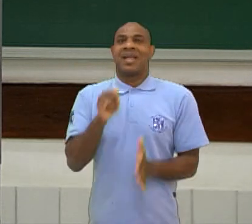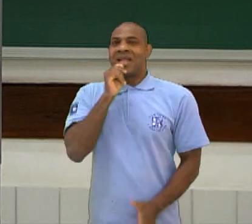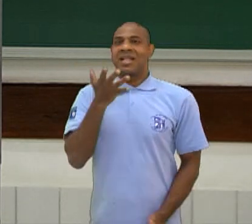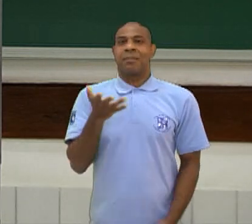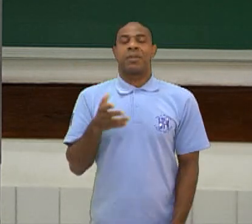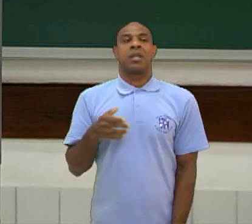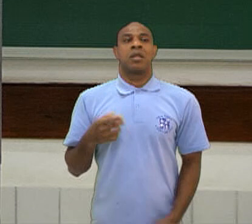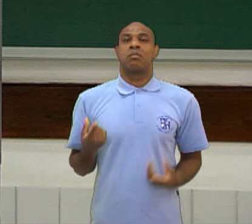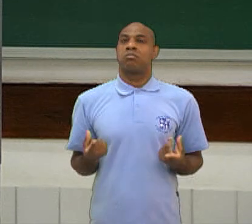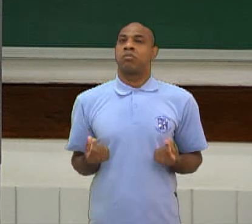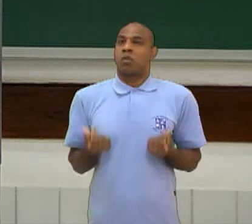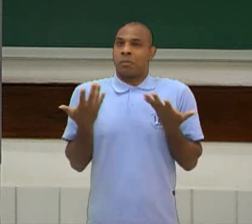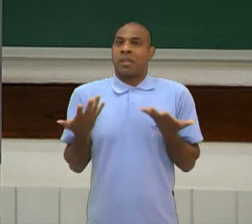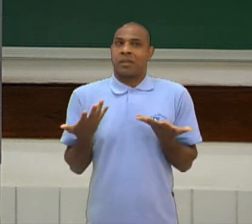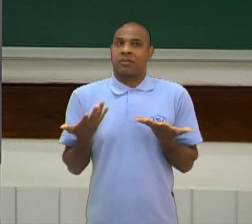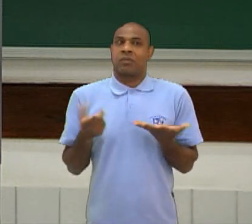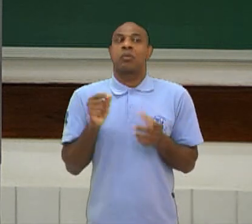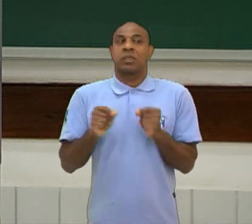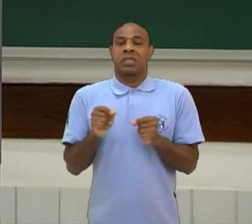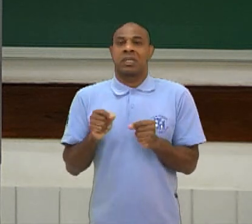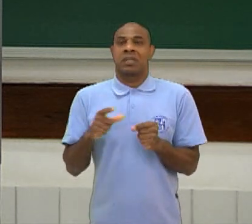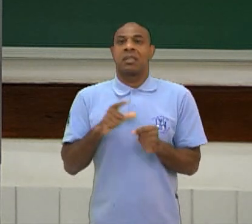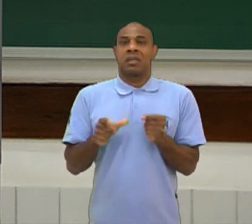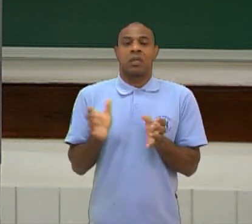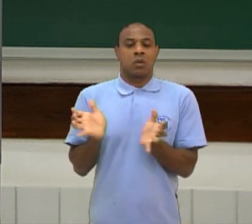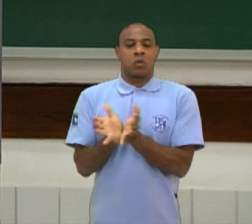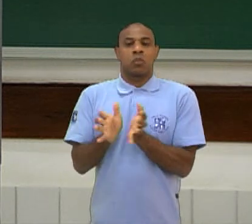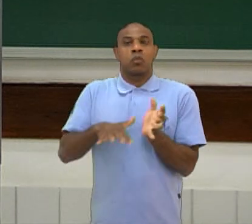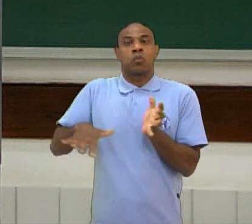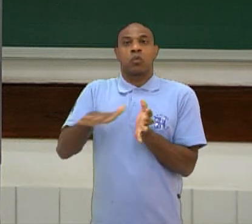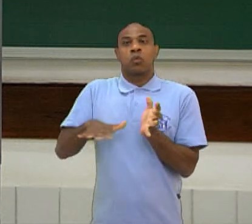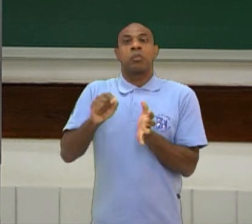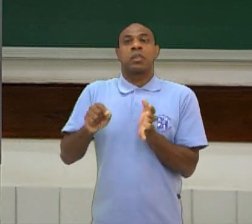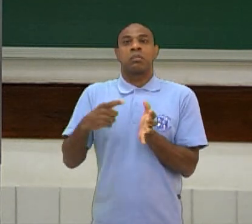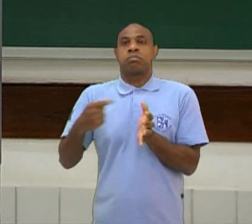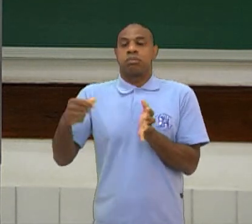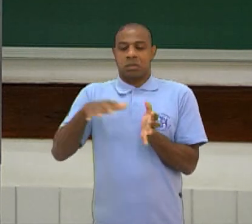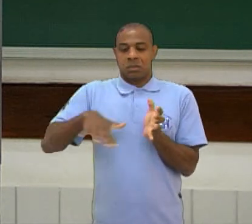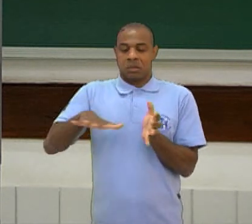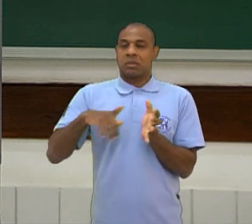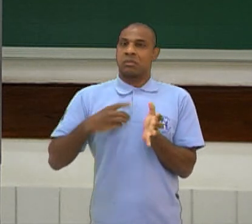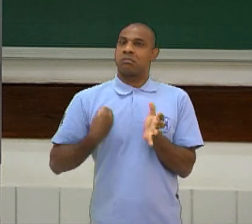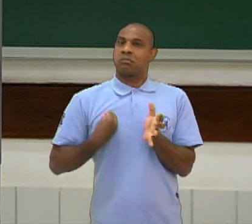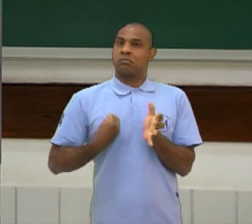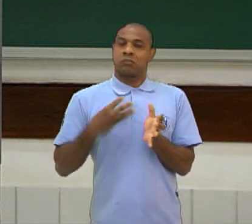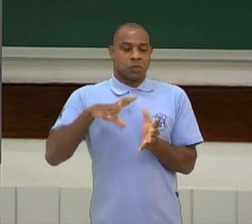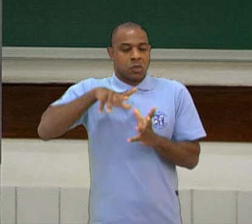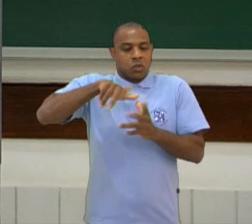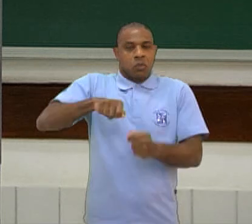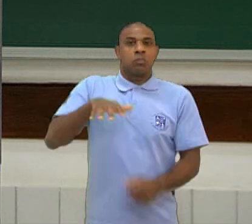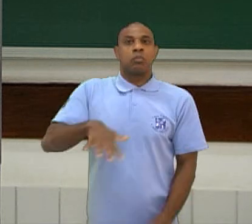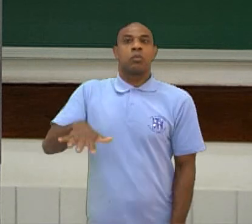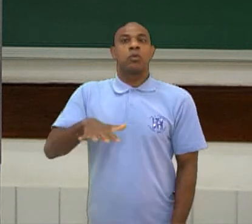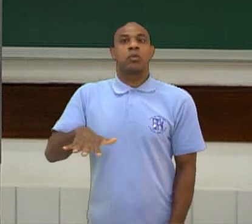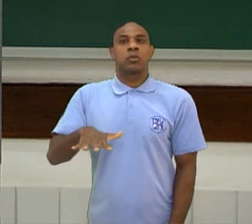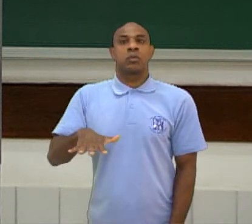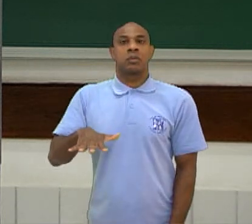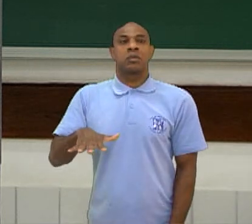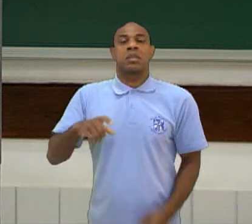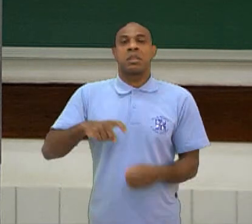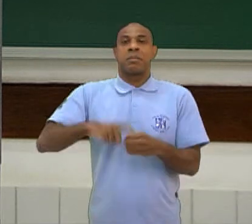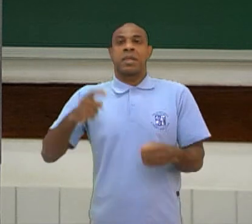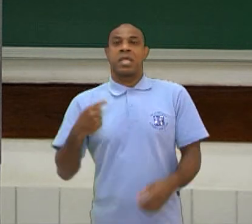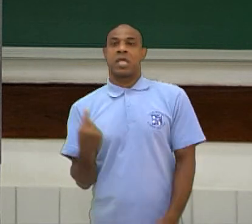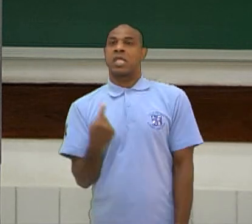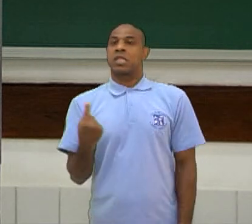A nobreza é um estamento. Ela se define a partir da sua existência no mundo e ela se define a partir do quê? Da dependência que ela